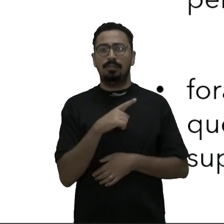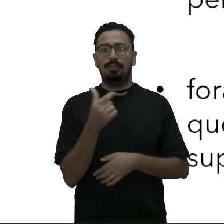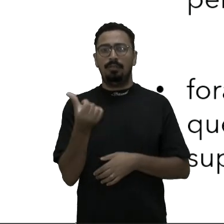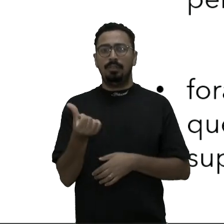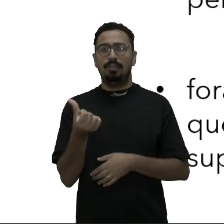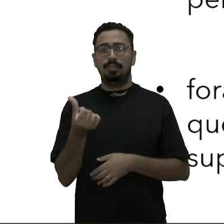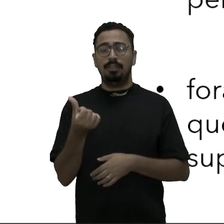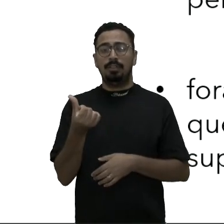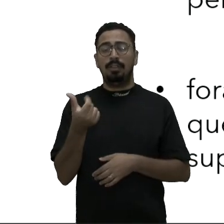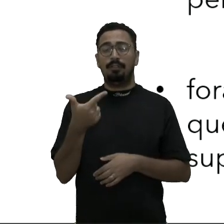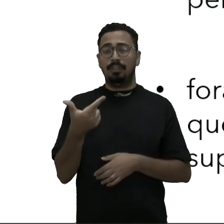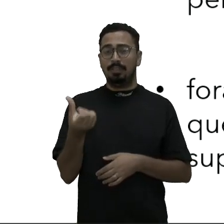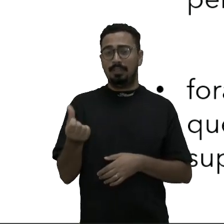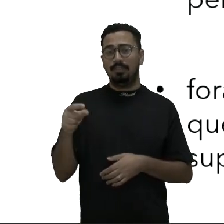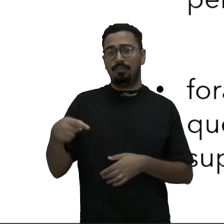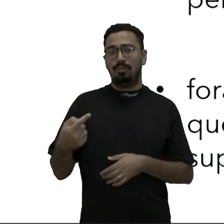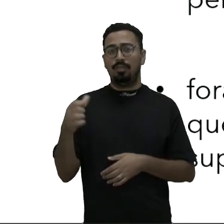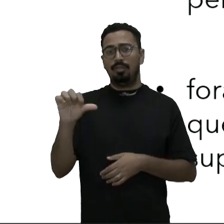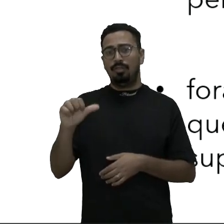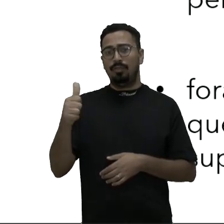26,91%, o mínimo é